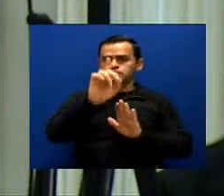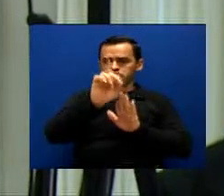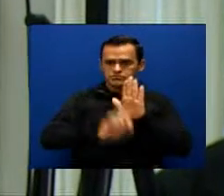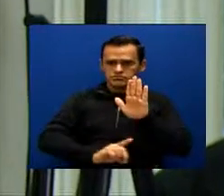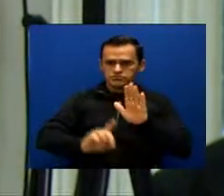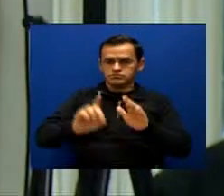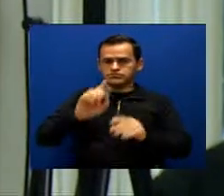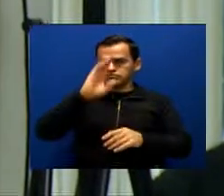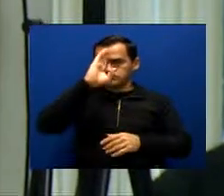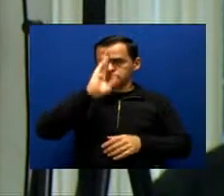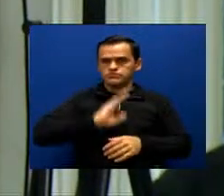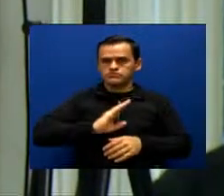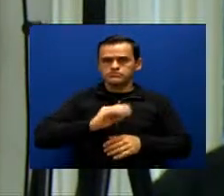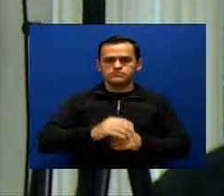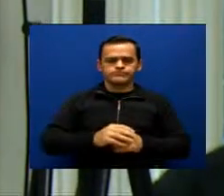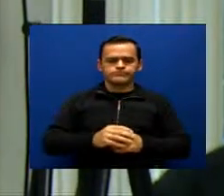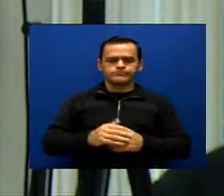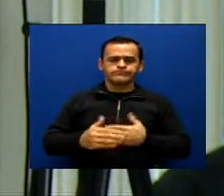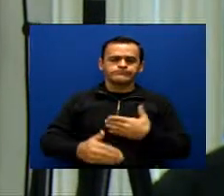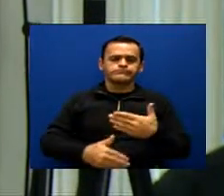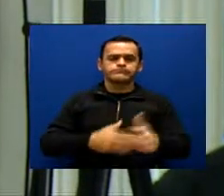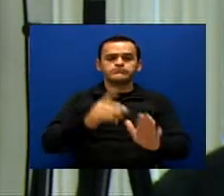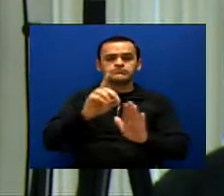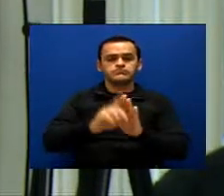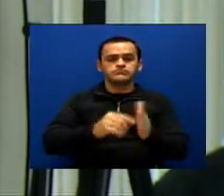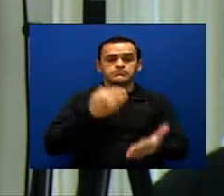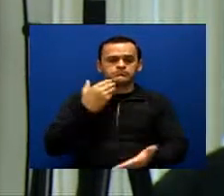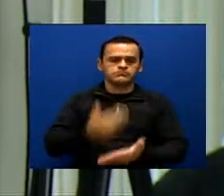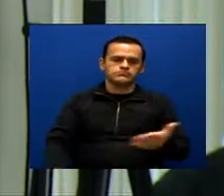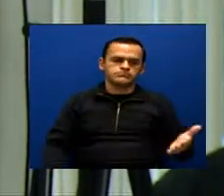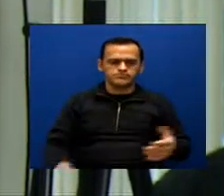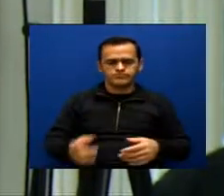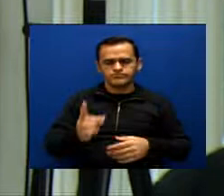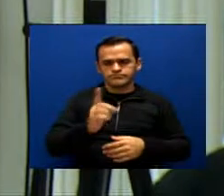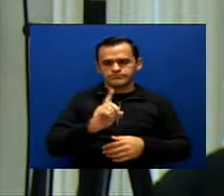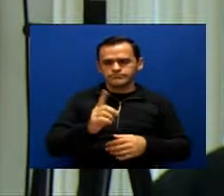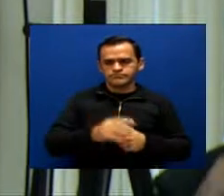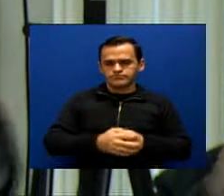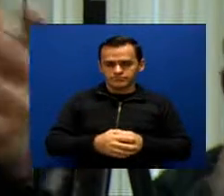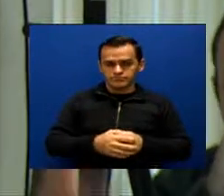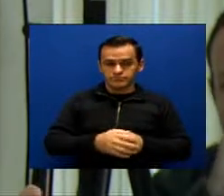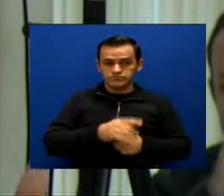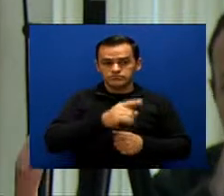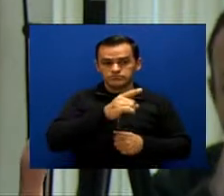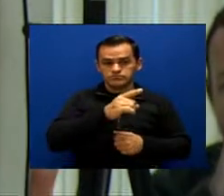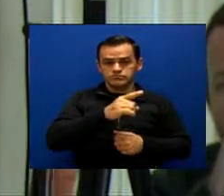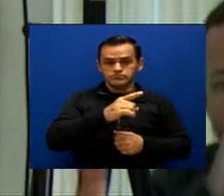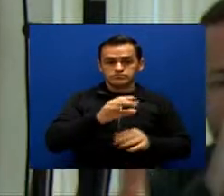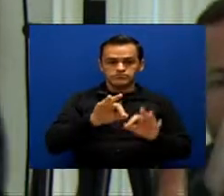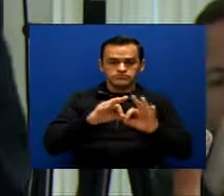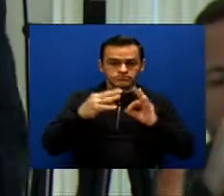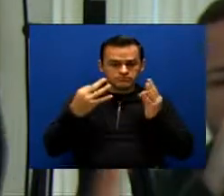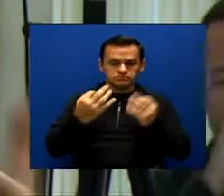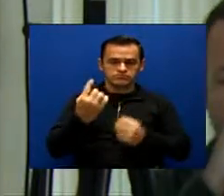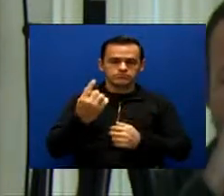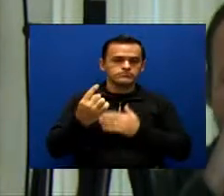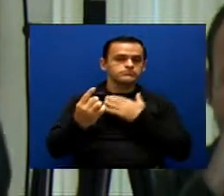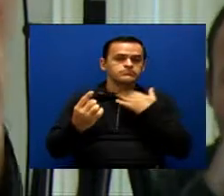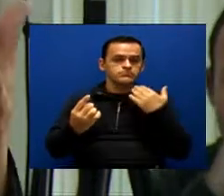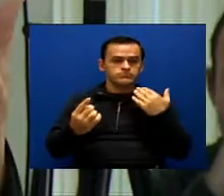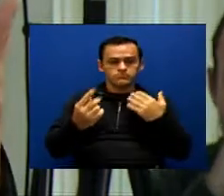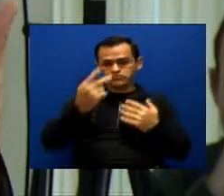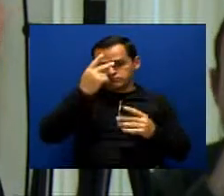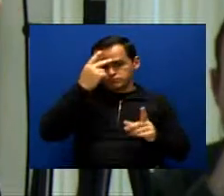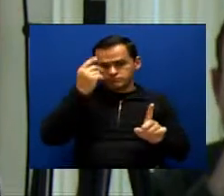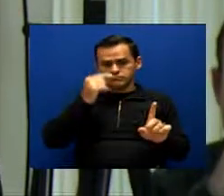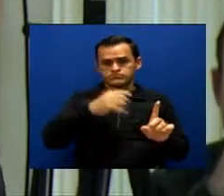E que esse direito não seja perdido. Porque a partir do momento em que se tem um óbito na família, a pessoa fica num